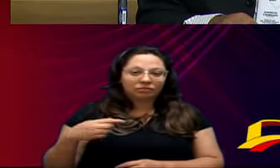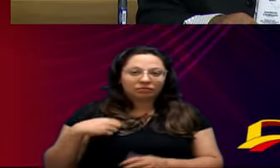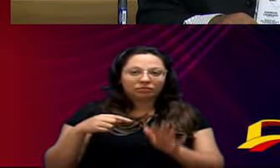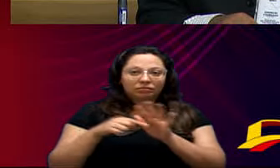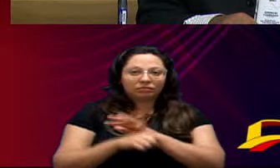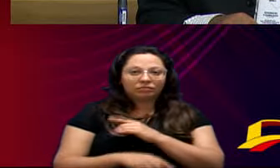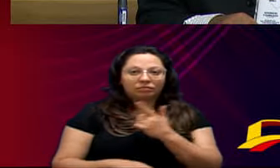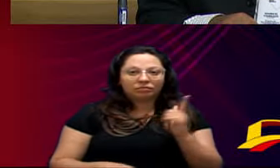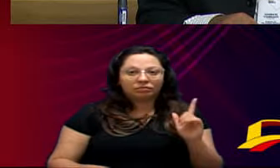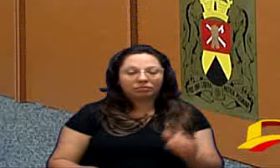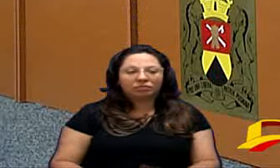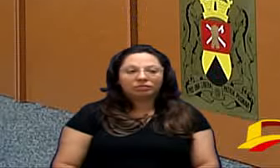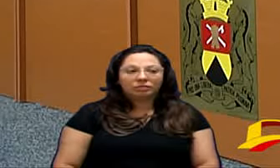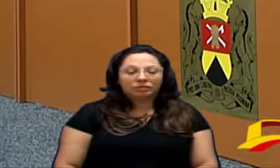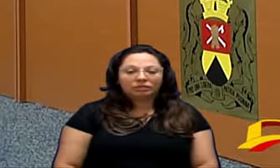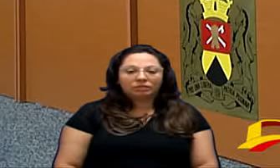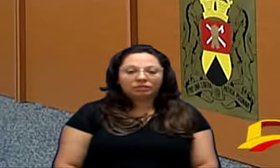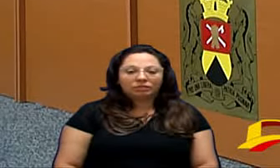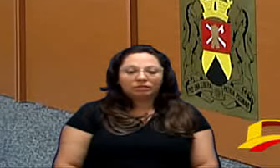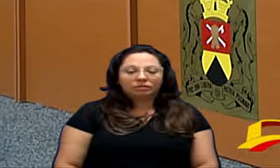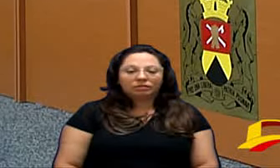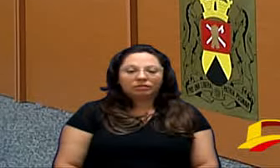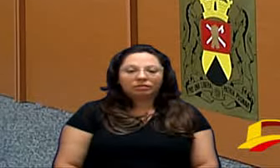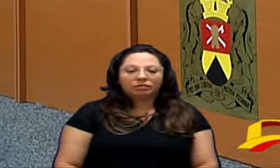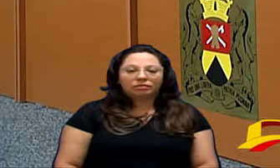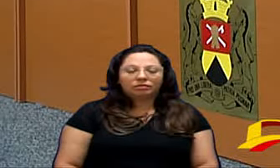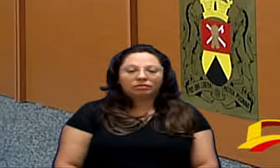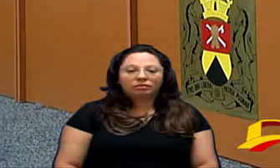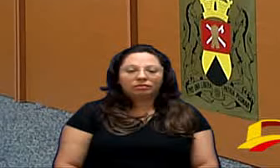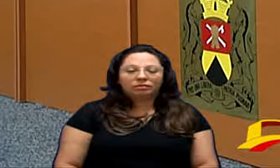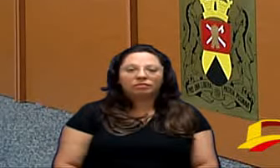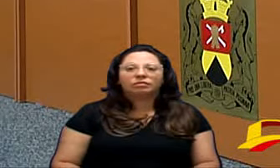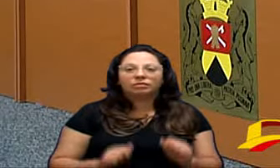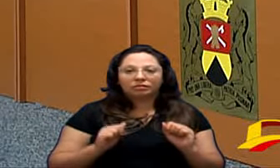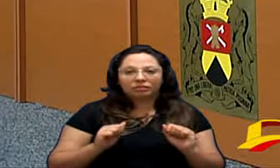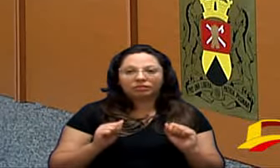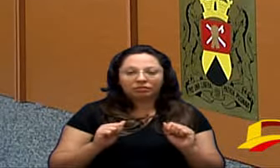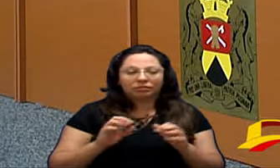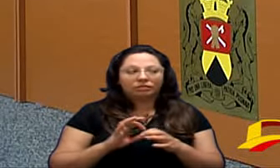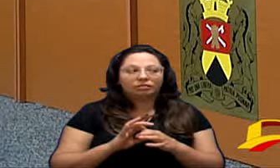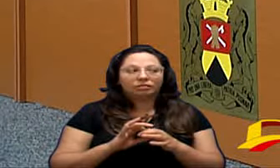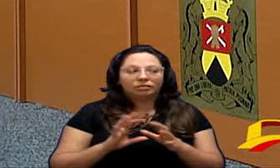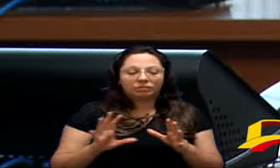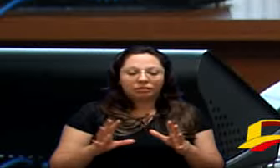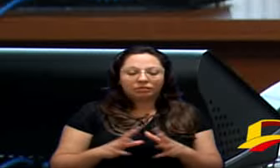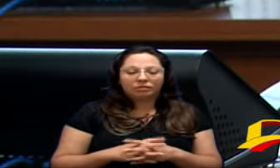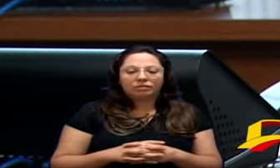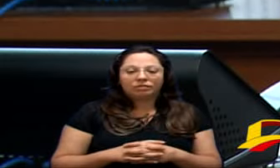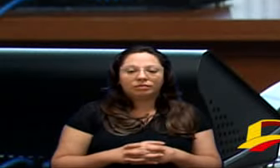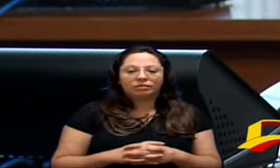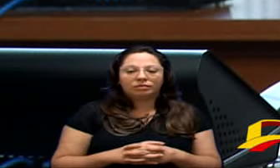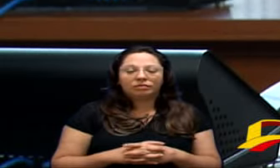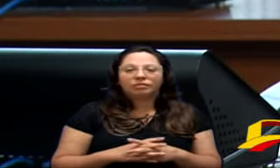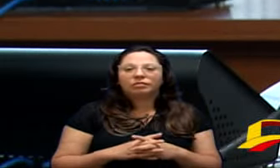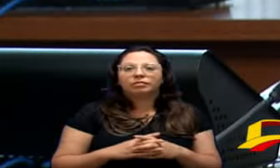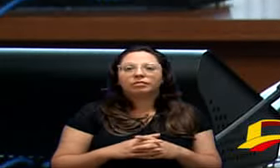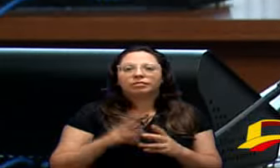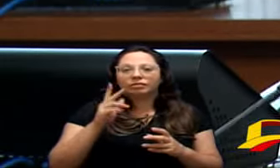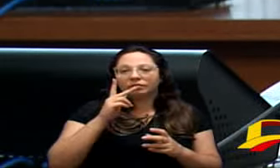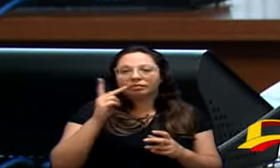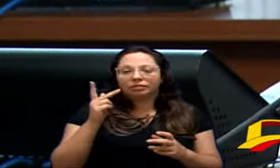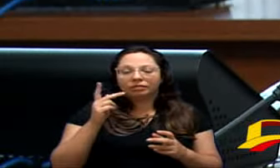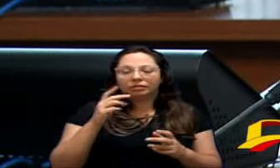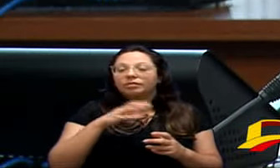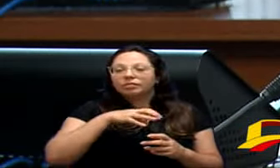não Vereador pode e daí nós vamos encerrar para ver se já chamamos a Sec jurídicos controle populacional e saúde